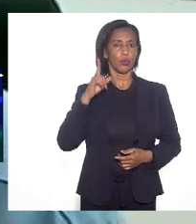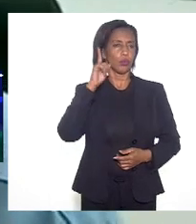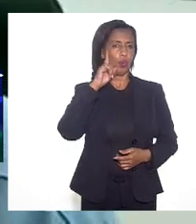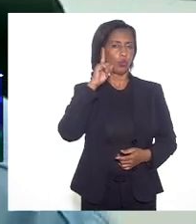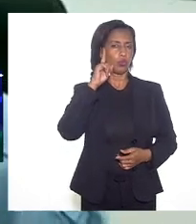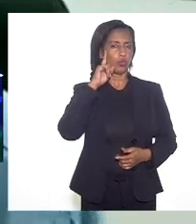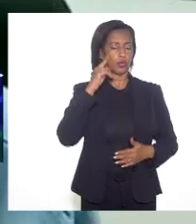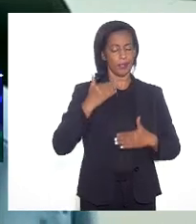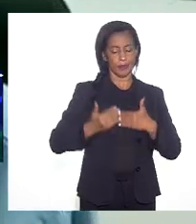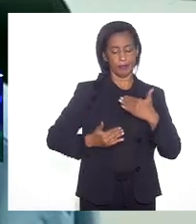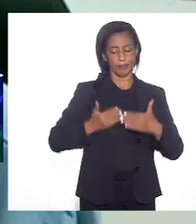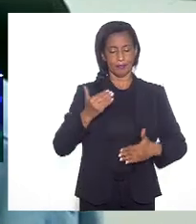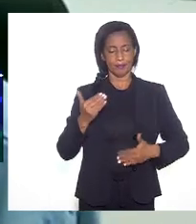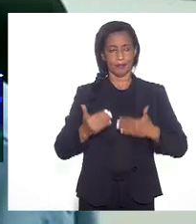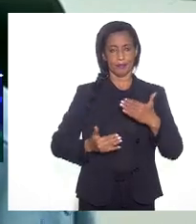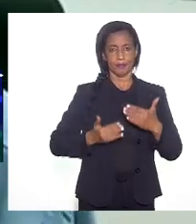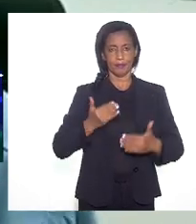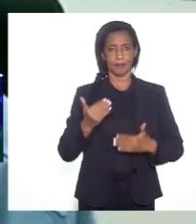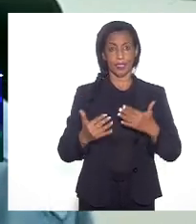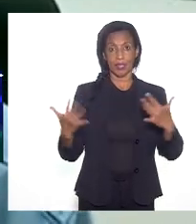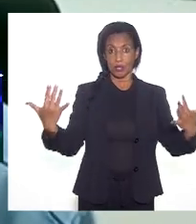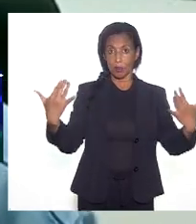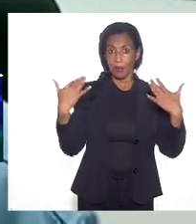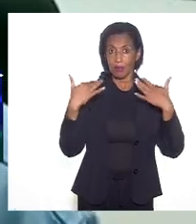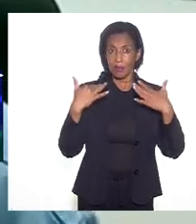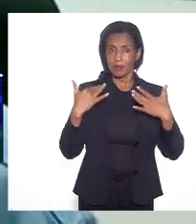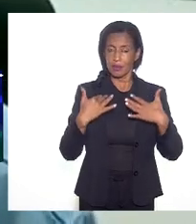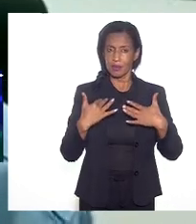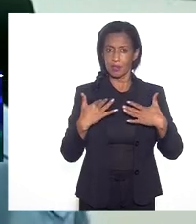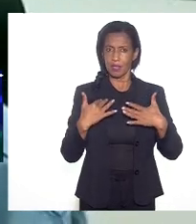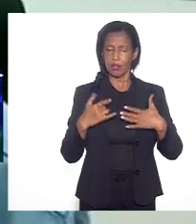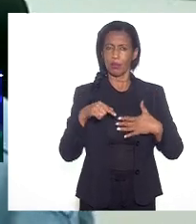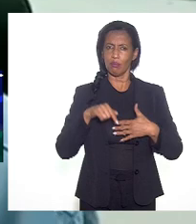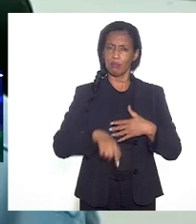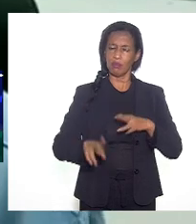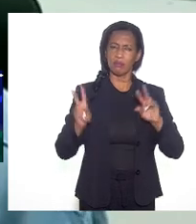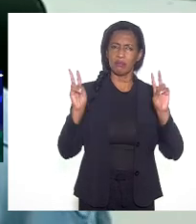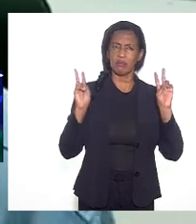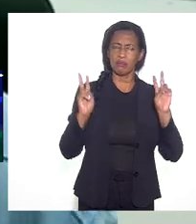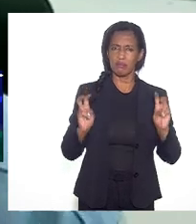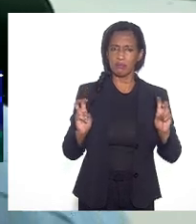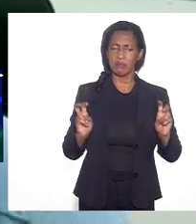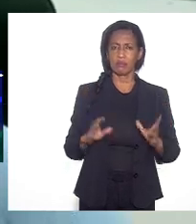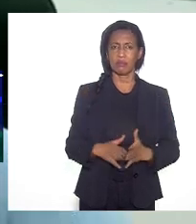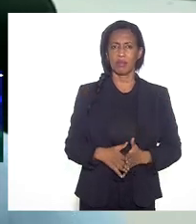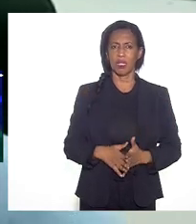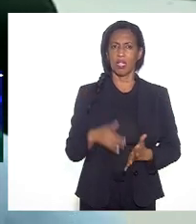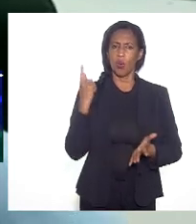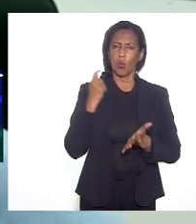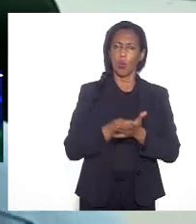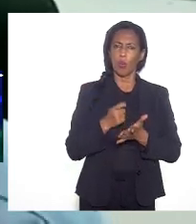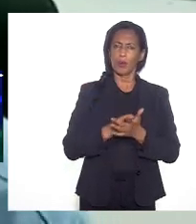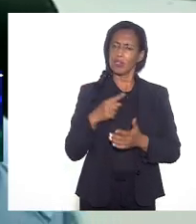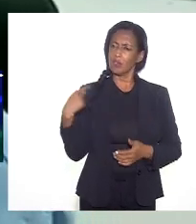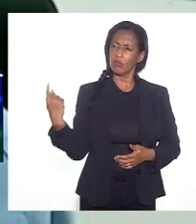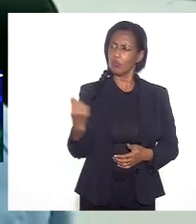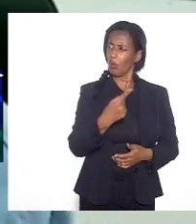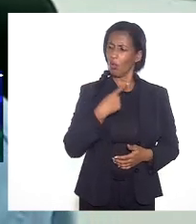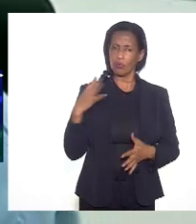dia. E chamar atenção para essa questão é dever de todos